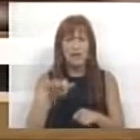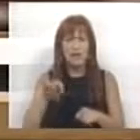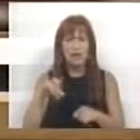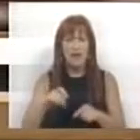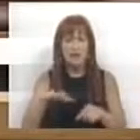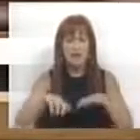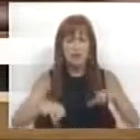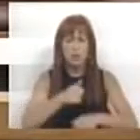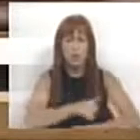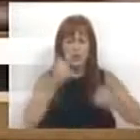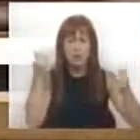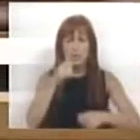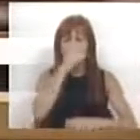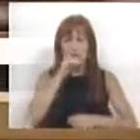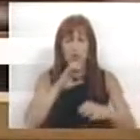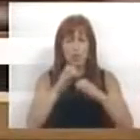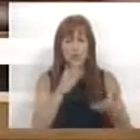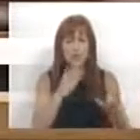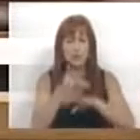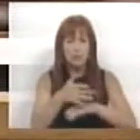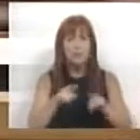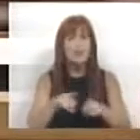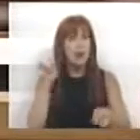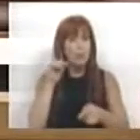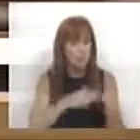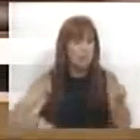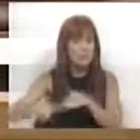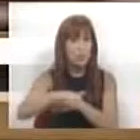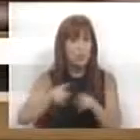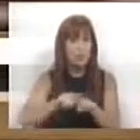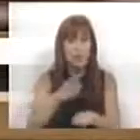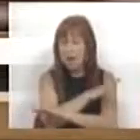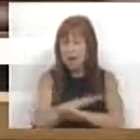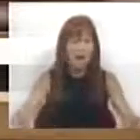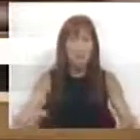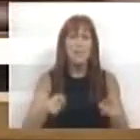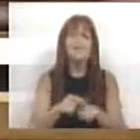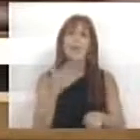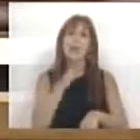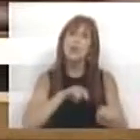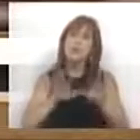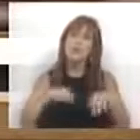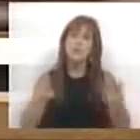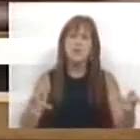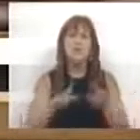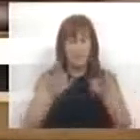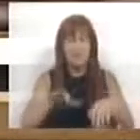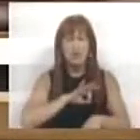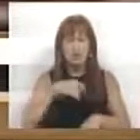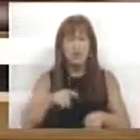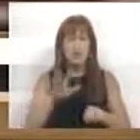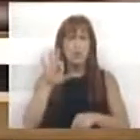zonas urbanas, zonas de lazer e vias de comunicação. Será um importante passo para a erradicação deste herbicida. E só para